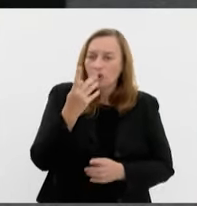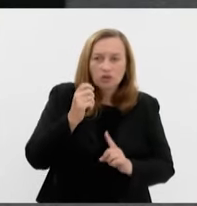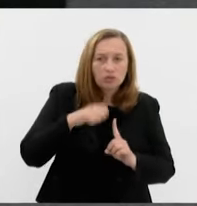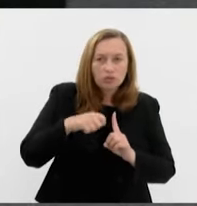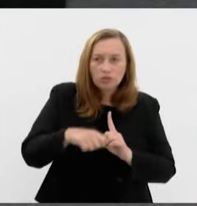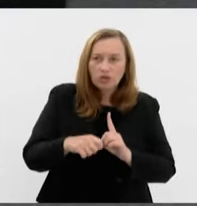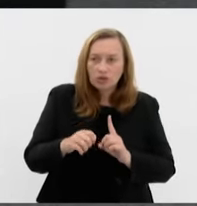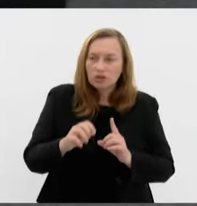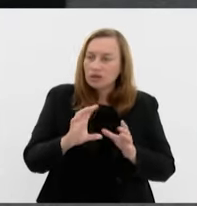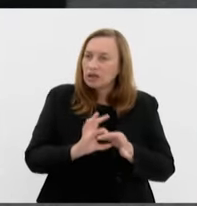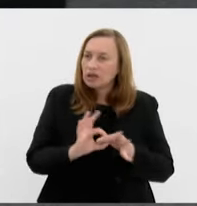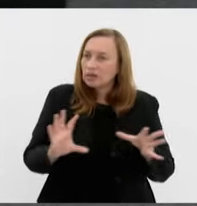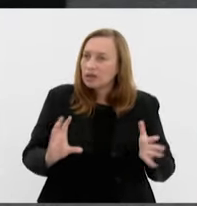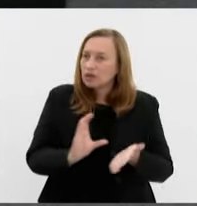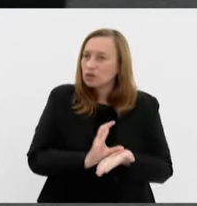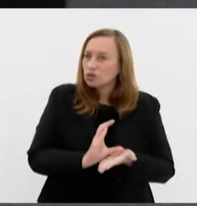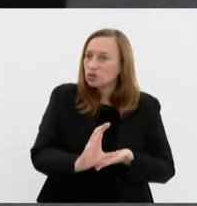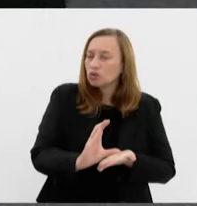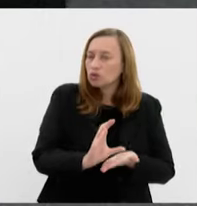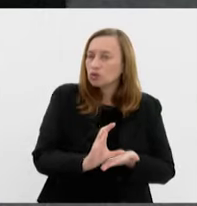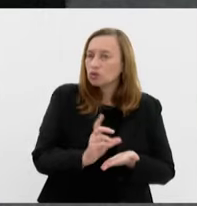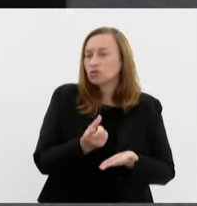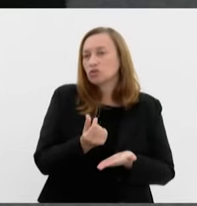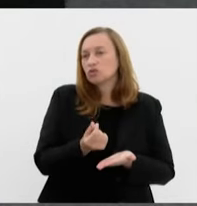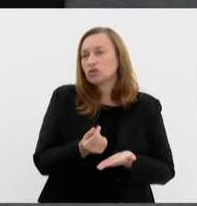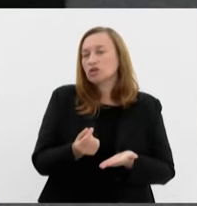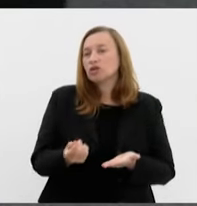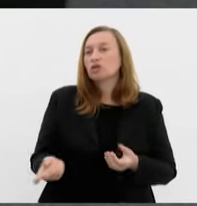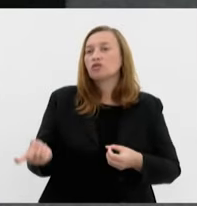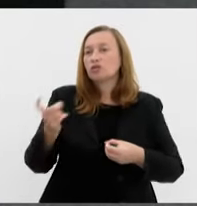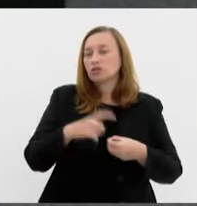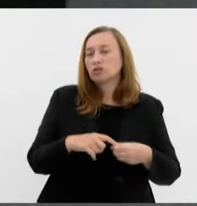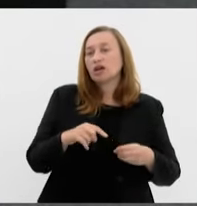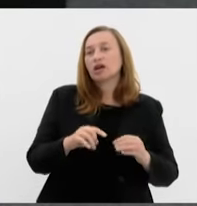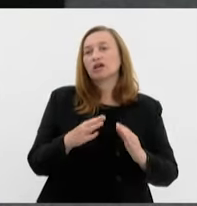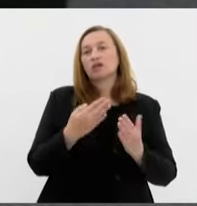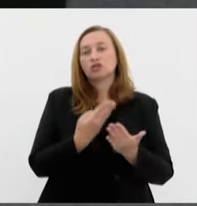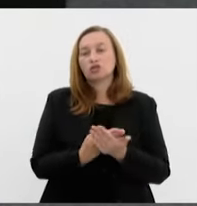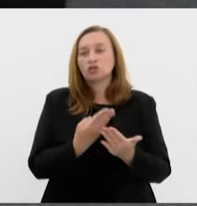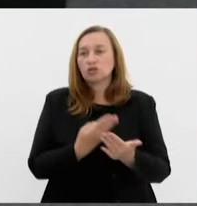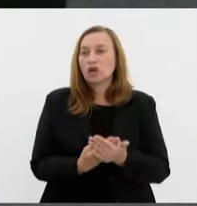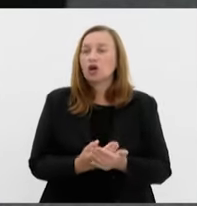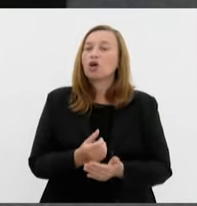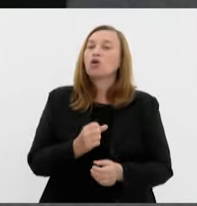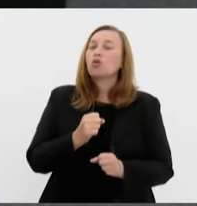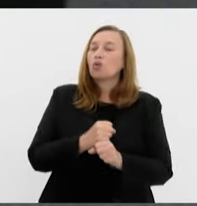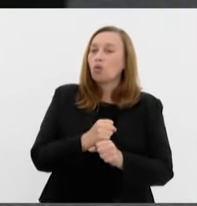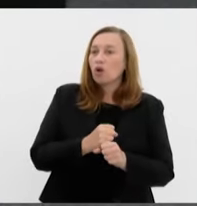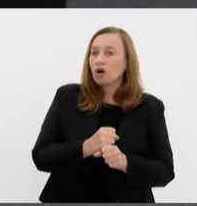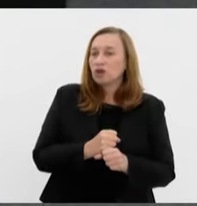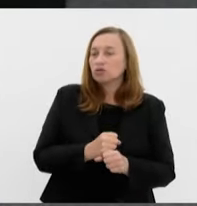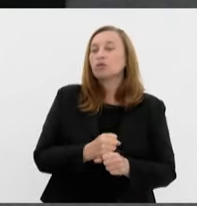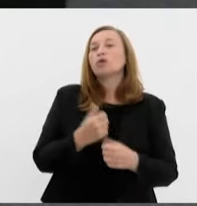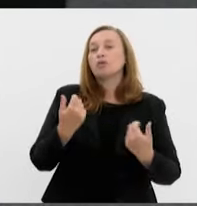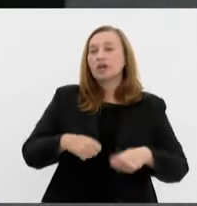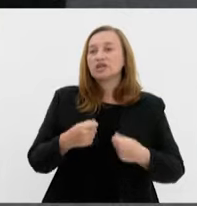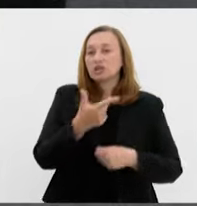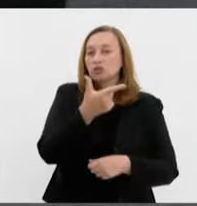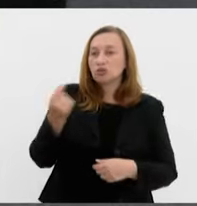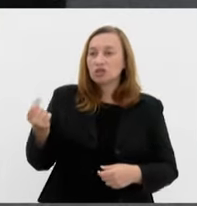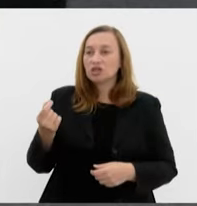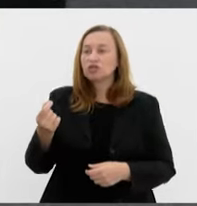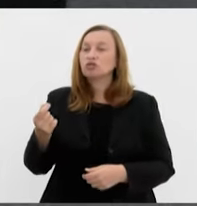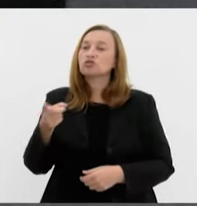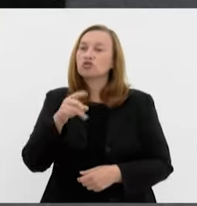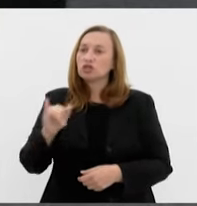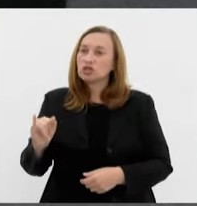recurso ser liberado e as aulas voltarem o ano letivo tem que ter 200 dias esses Estudantes estão sendo